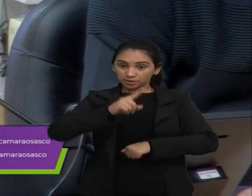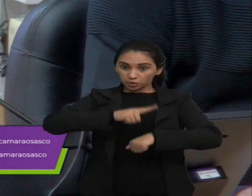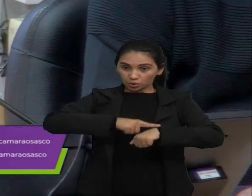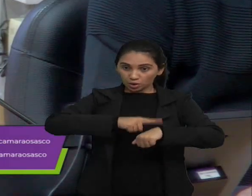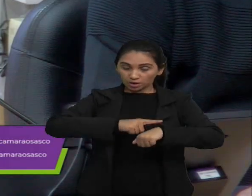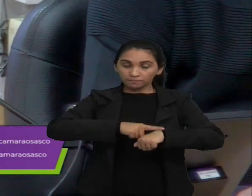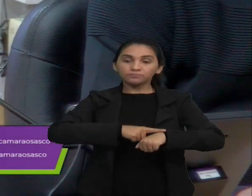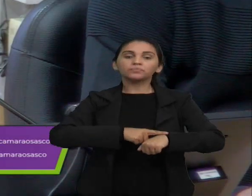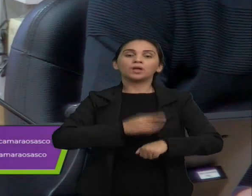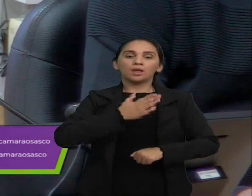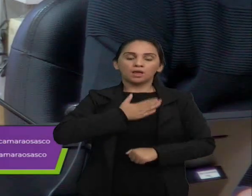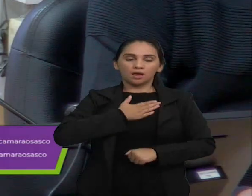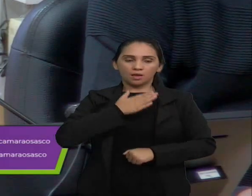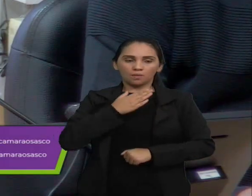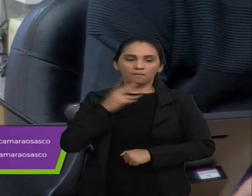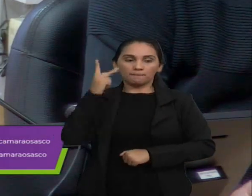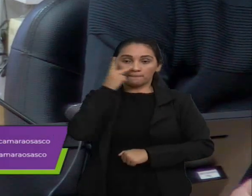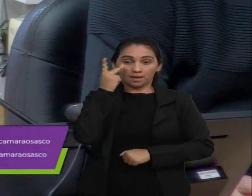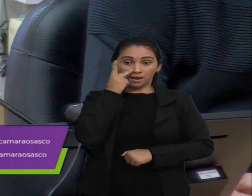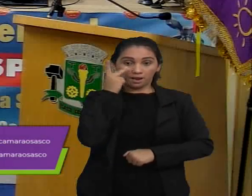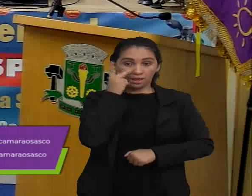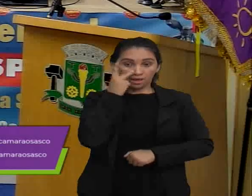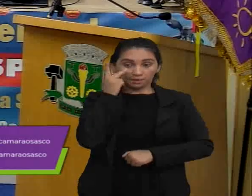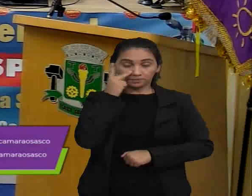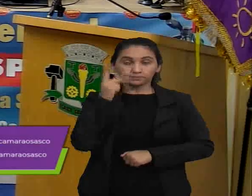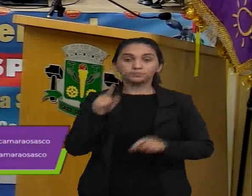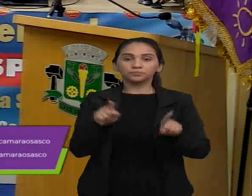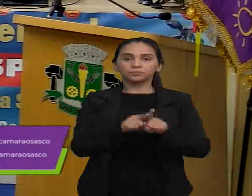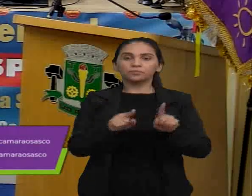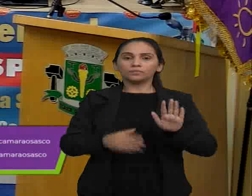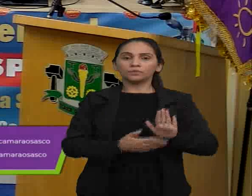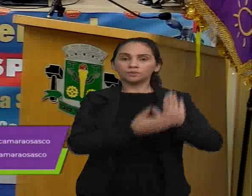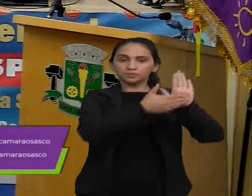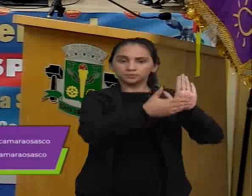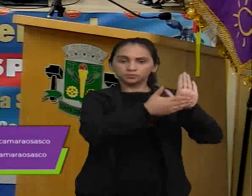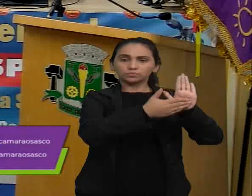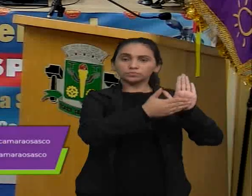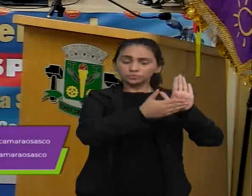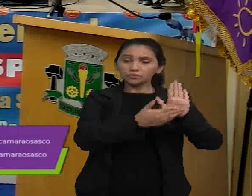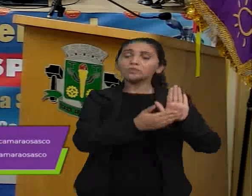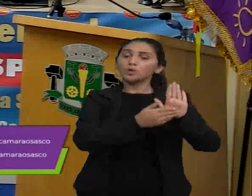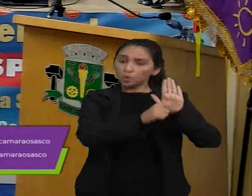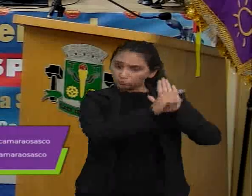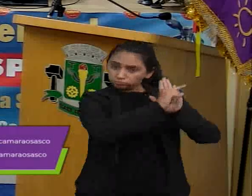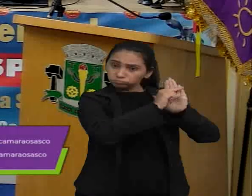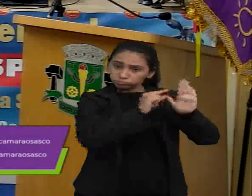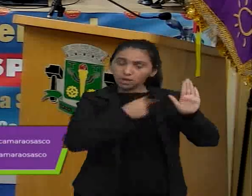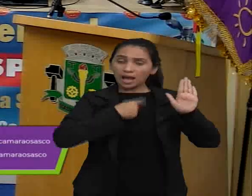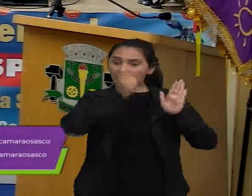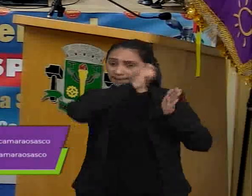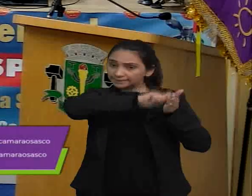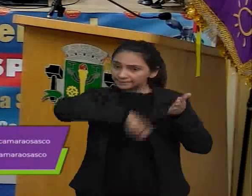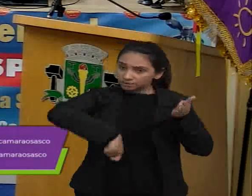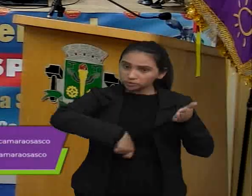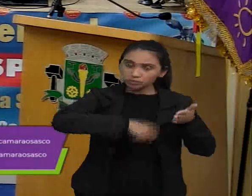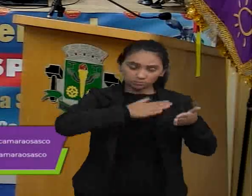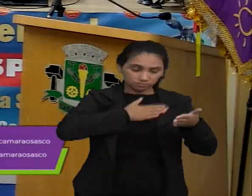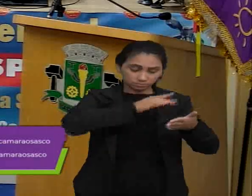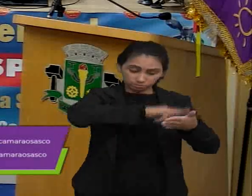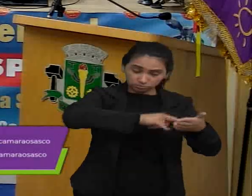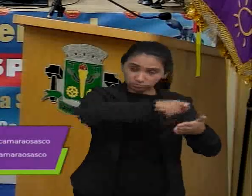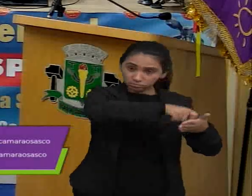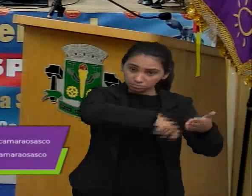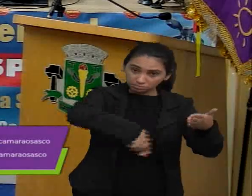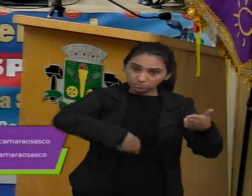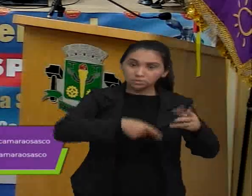César Dias dos Reis, Pelé da Cândida secretário, lavrei a presente ata, que vai assinada por mim e pelos membros